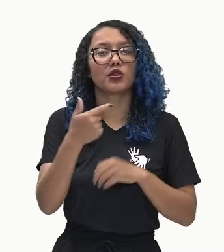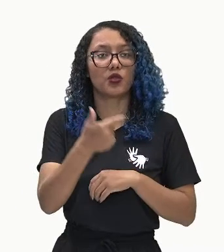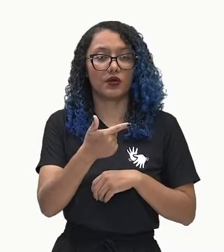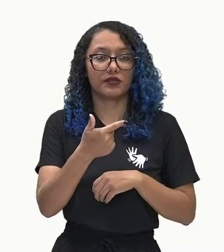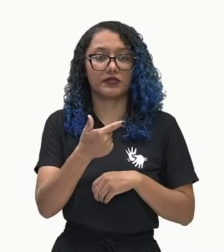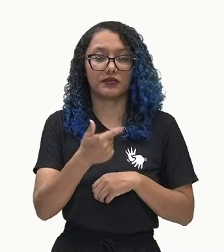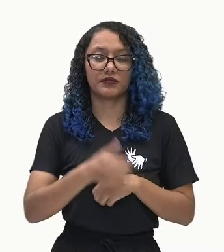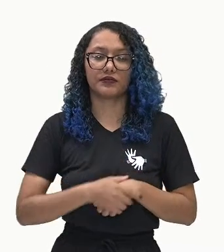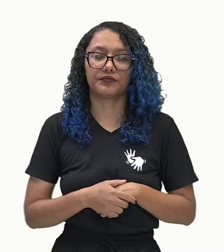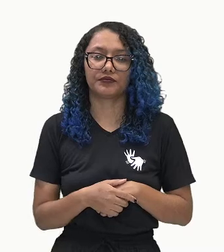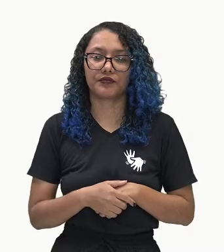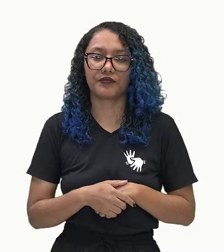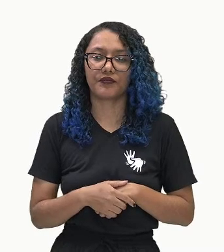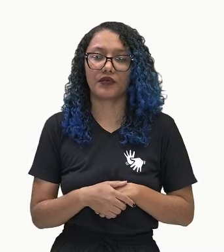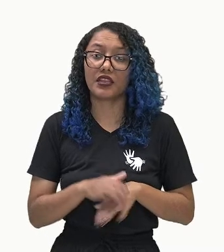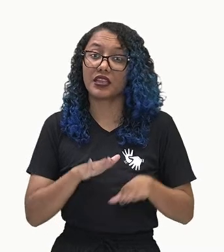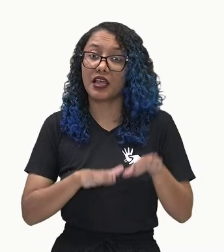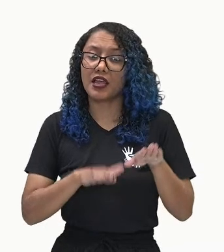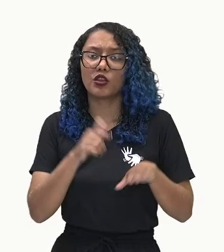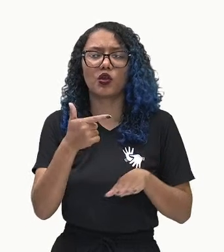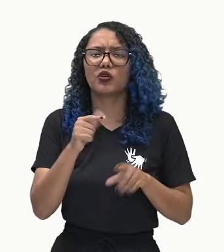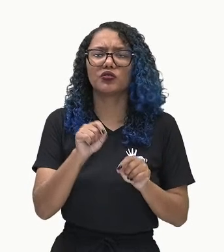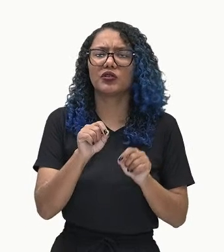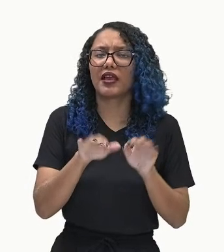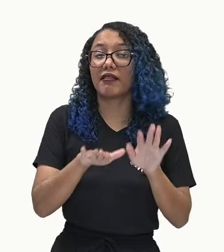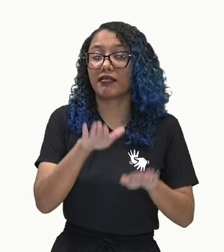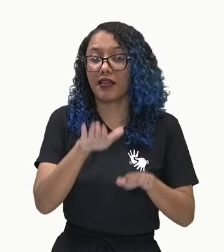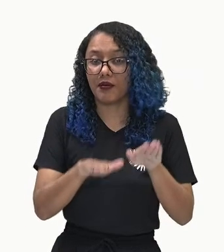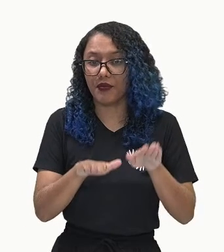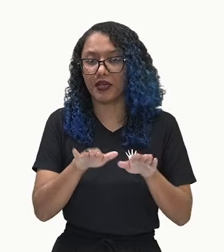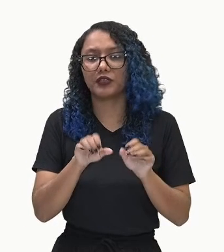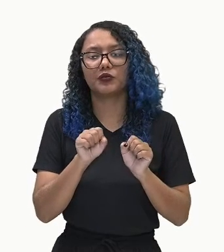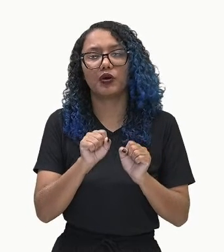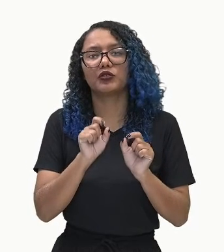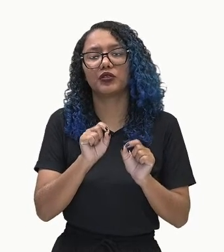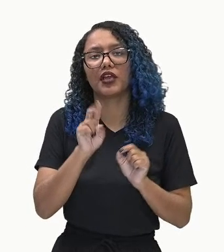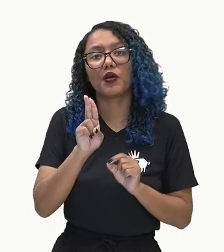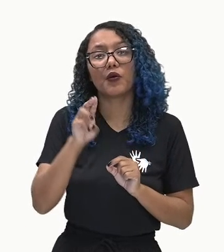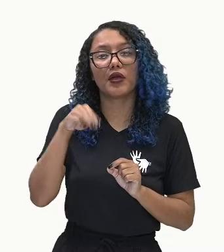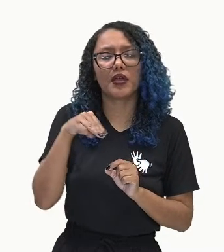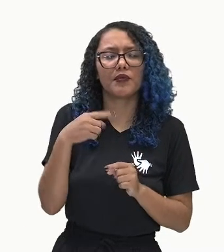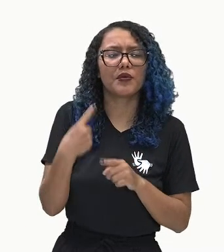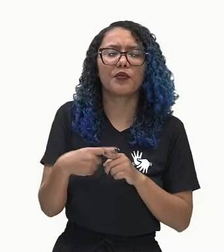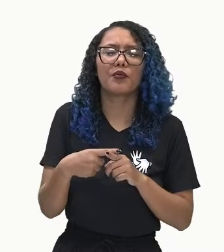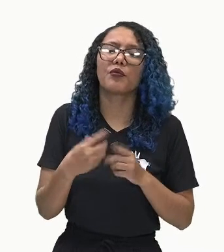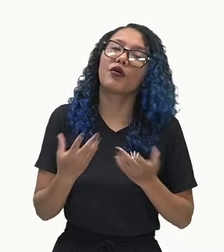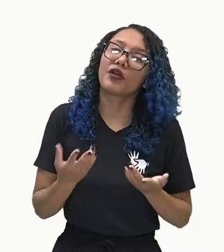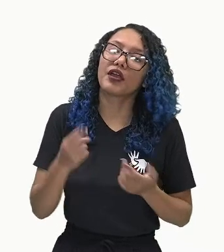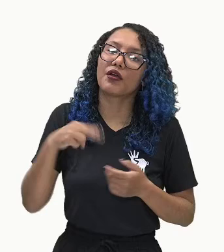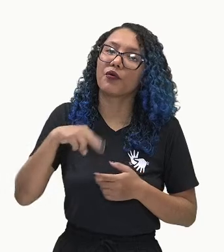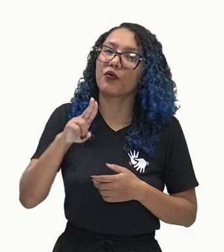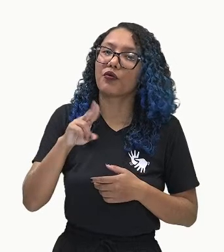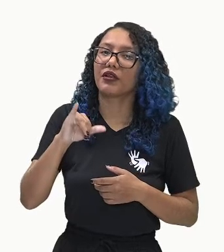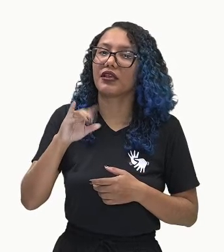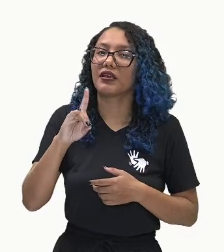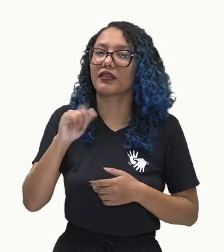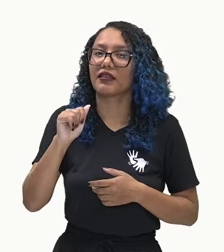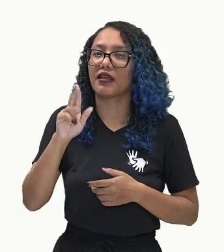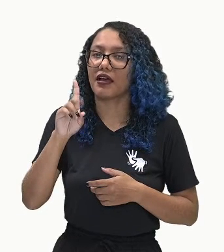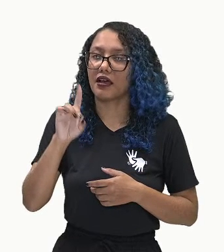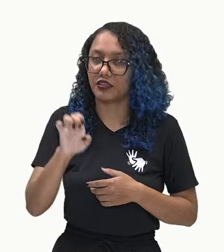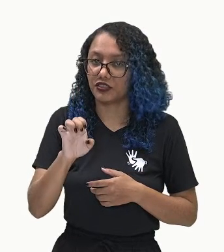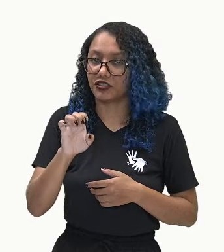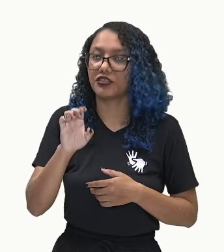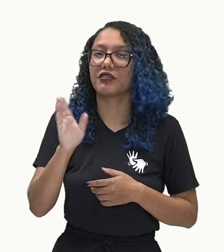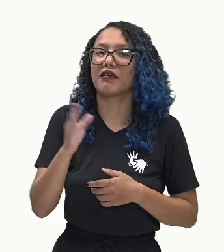Aqui a gente costuma chamar 2 UM. Por que UM? Unidade de medida, já que ela